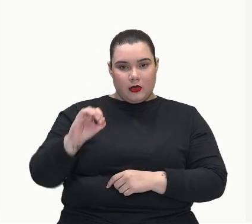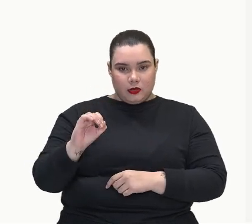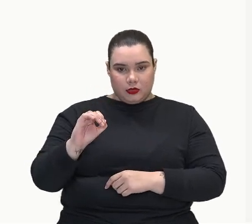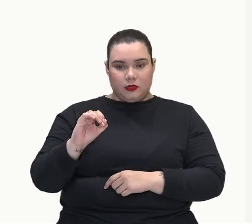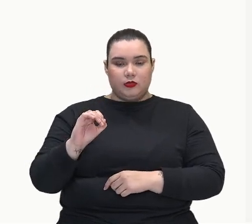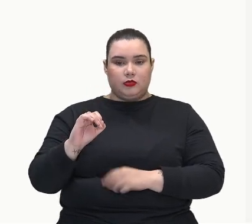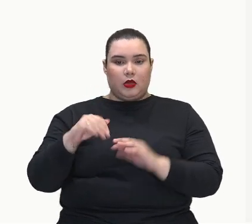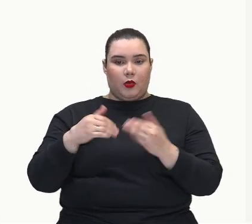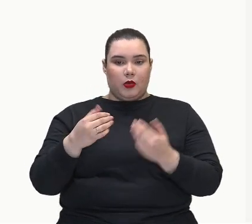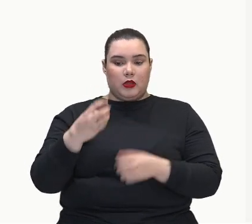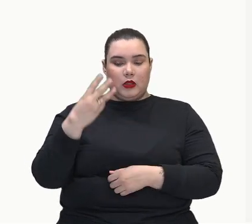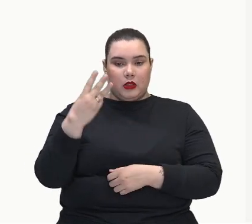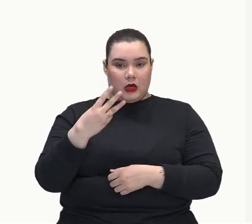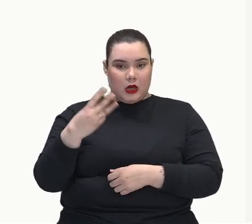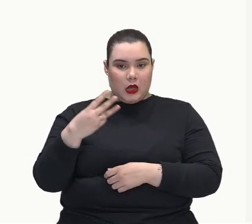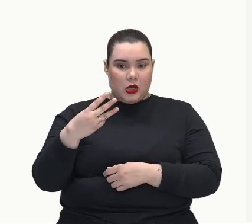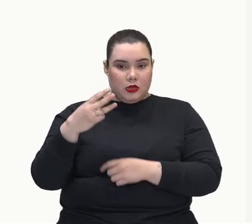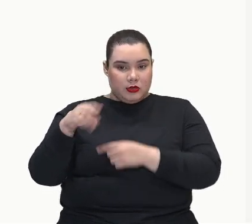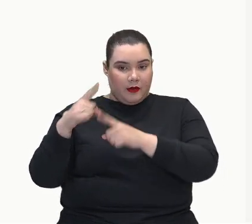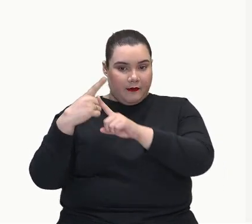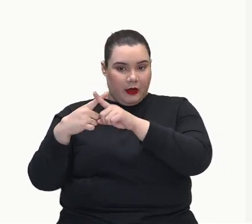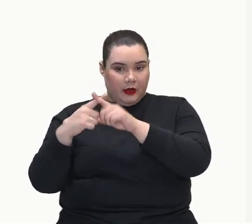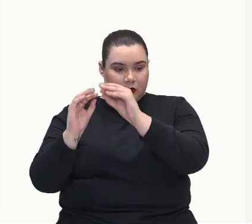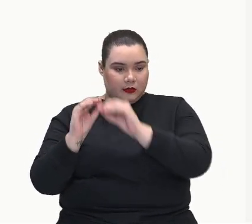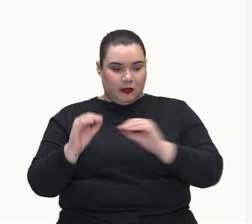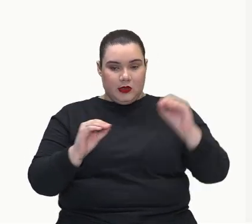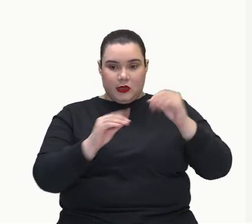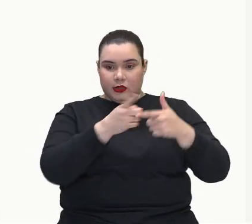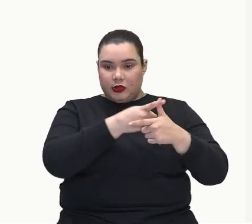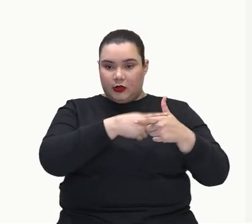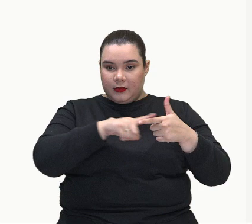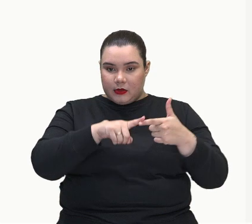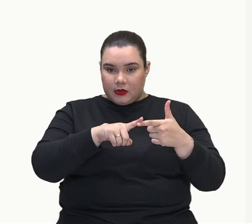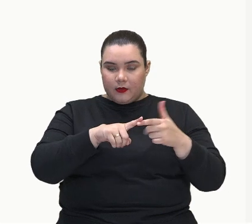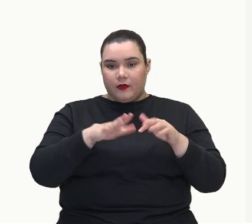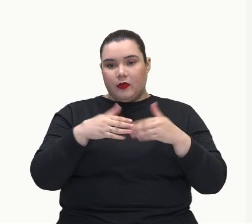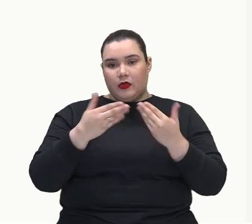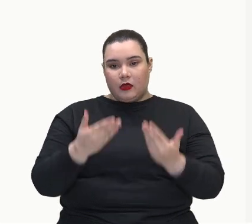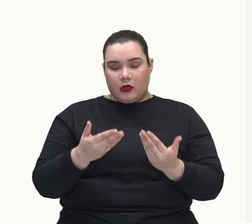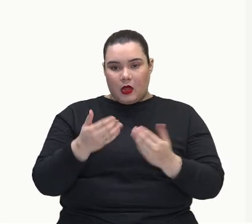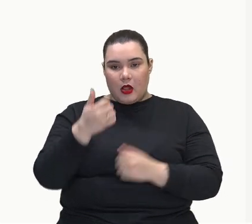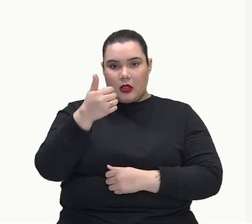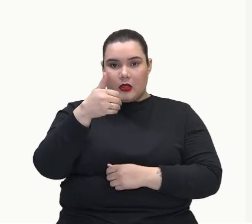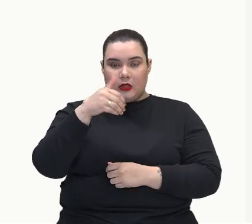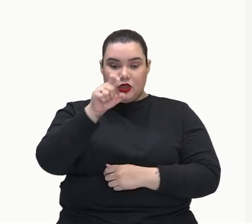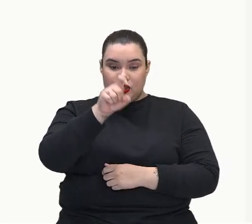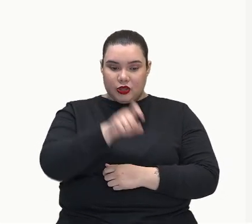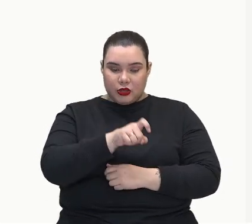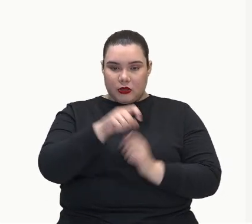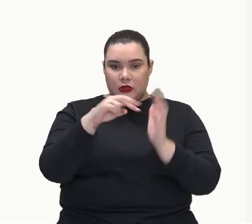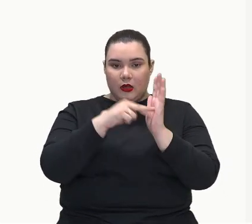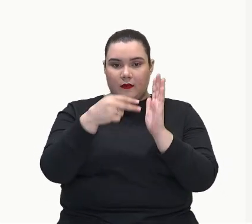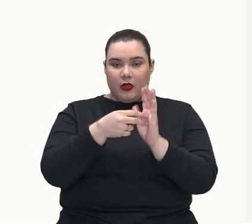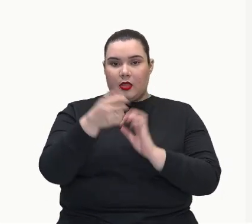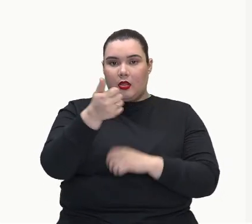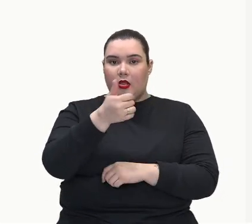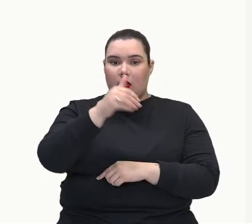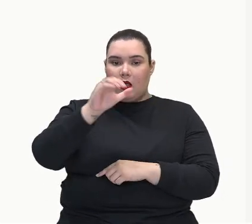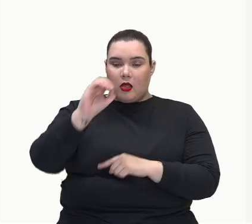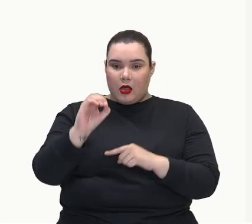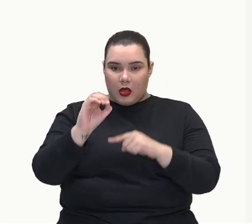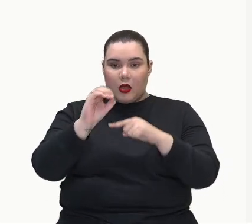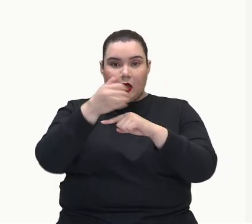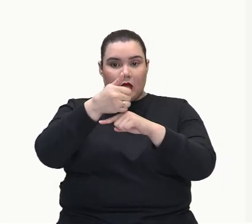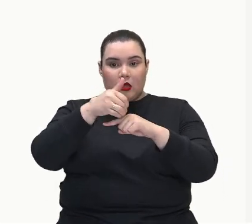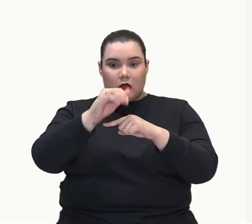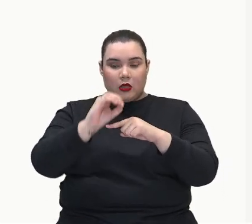que está multiplicando, ele passa dividindo. Então, o valor de x é 10 sobre 3. Então, já encontramos aqui